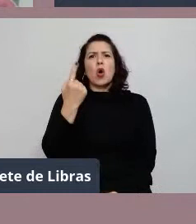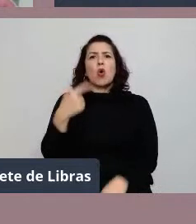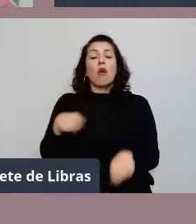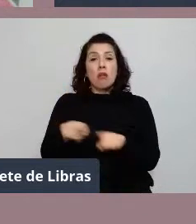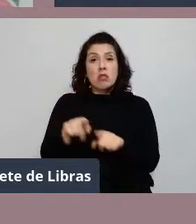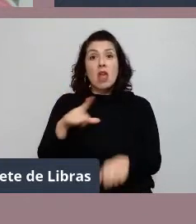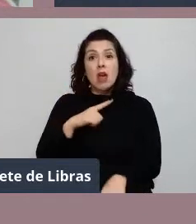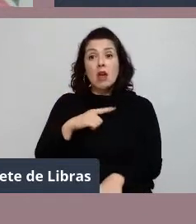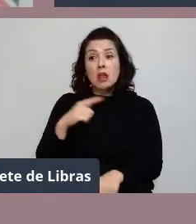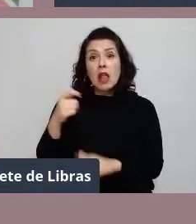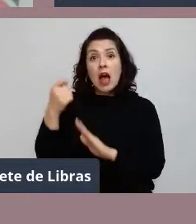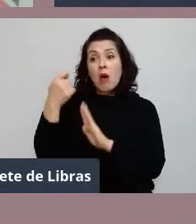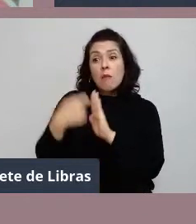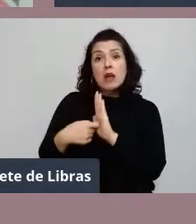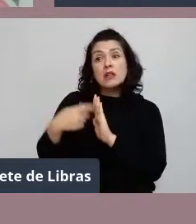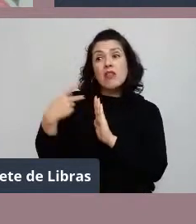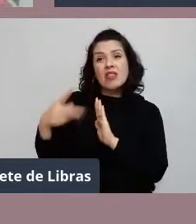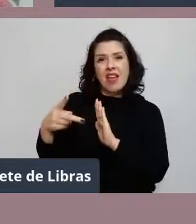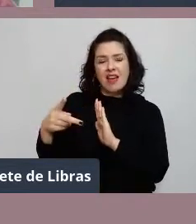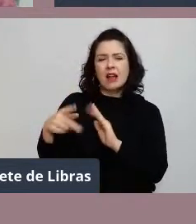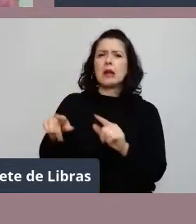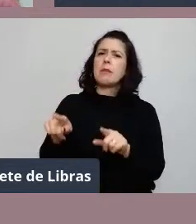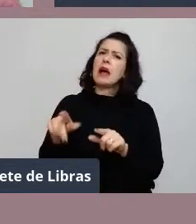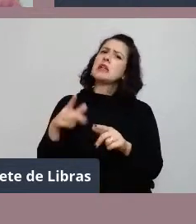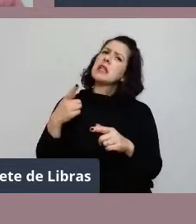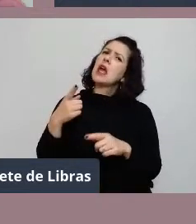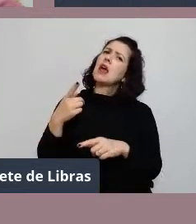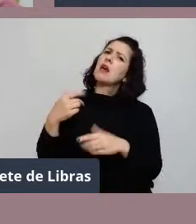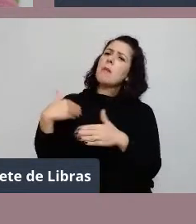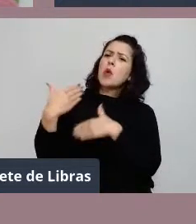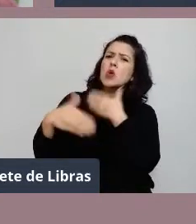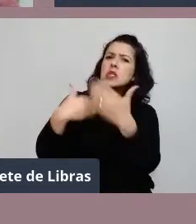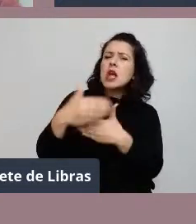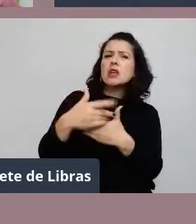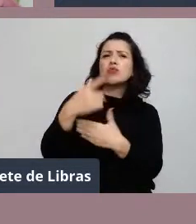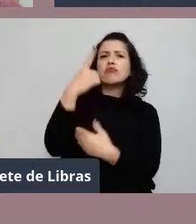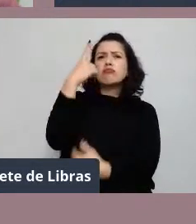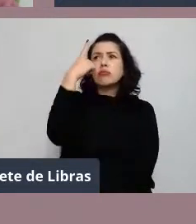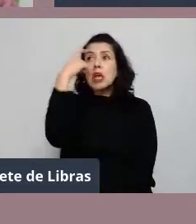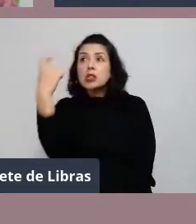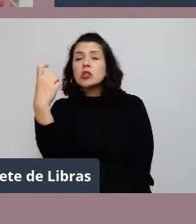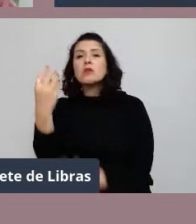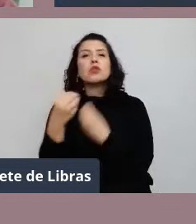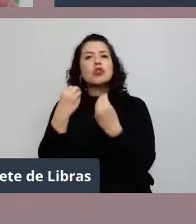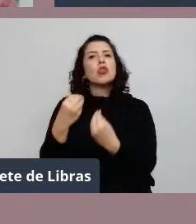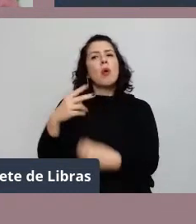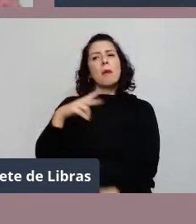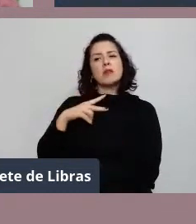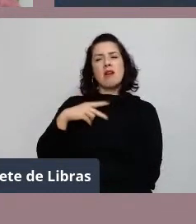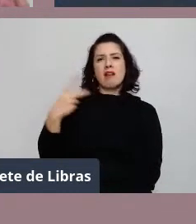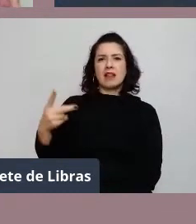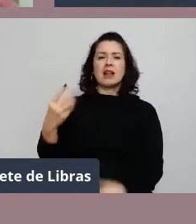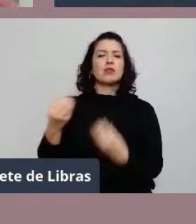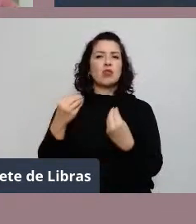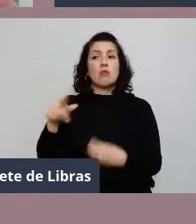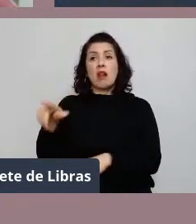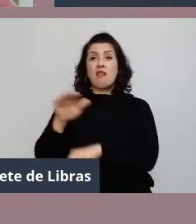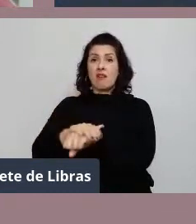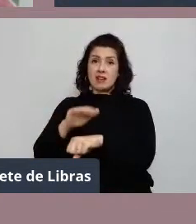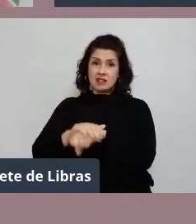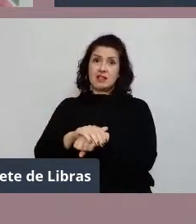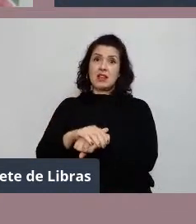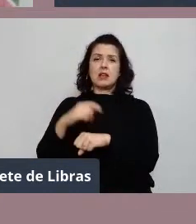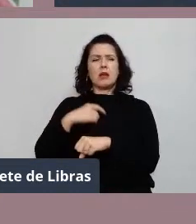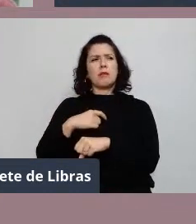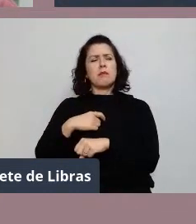desse processo criativo dela... muito particular, enfim, do jeito que ela fazia, anotando em pedacinhos,